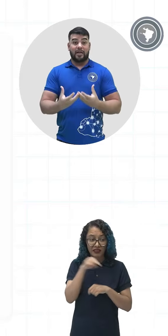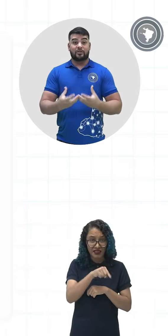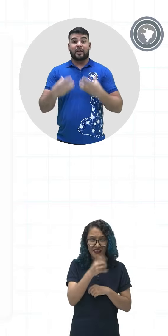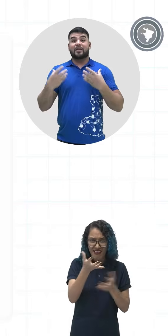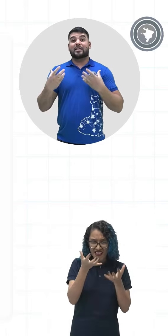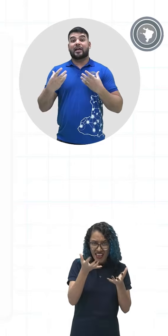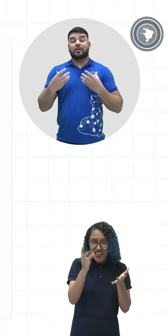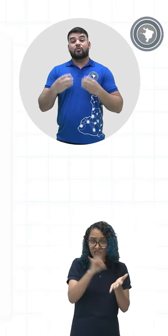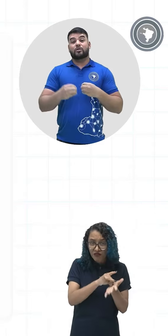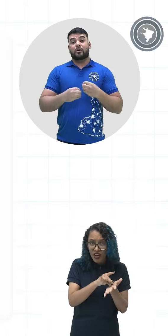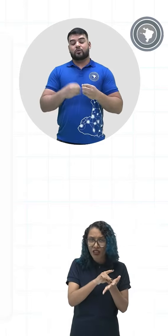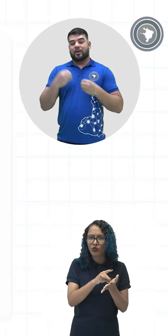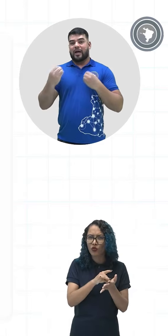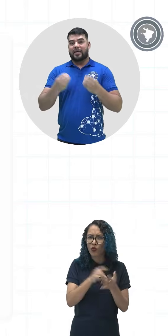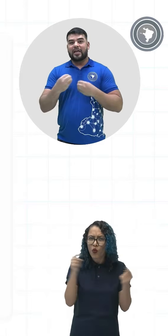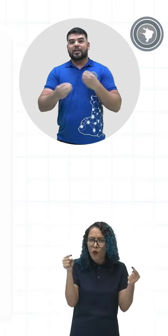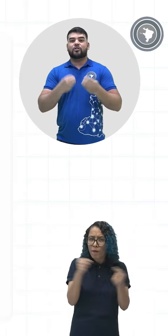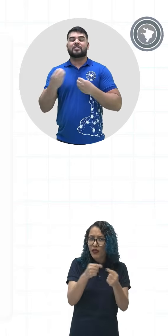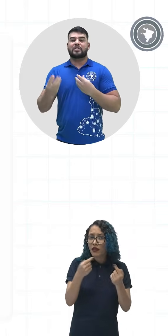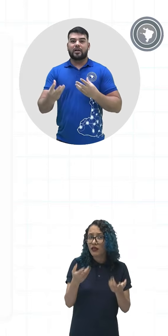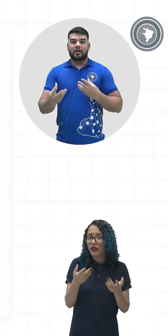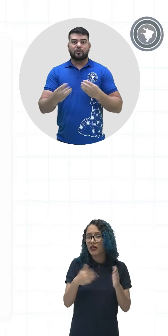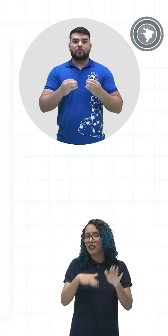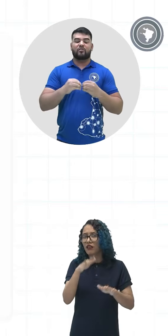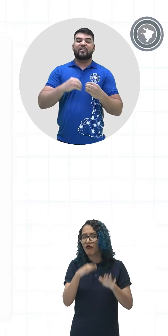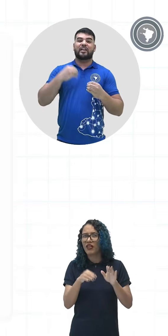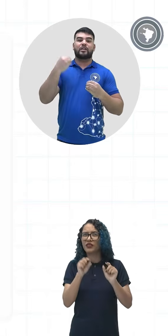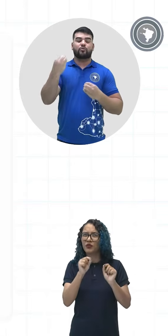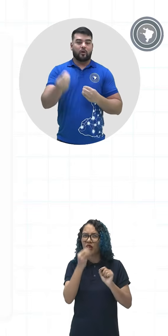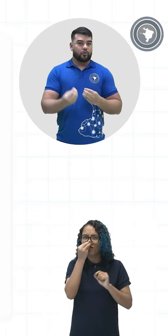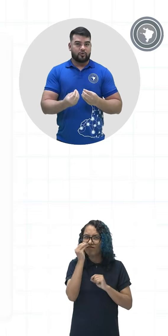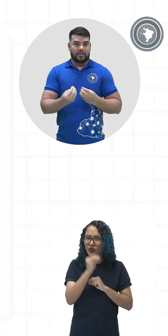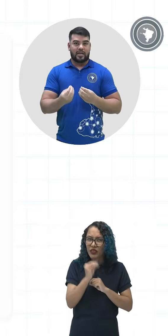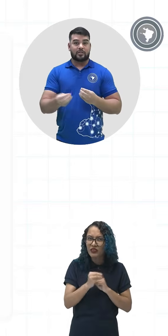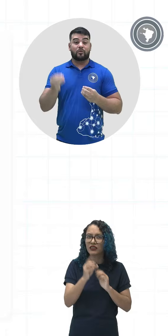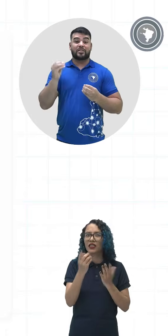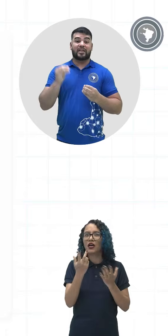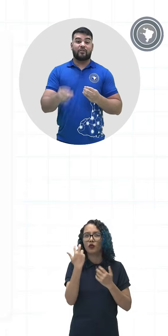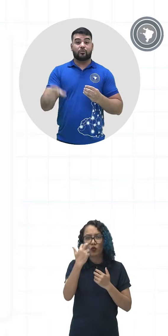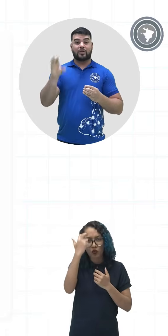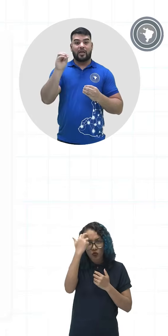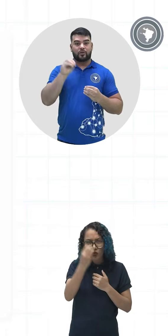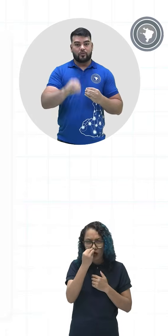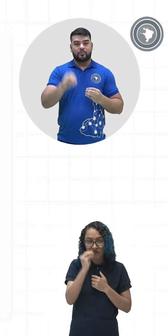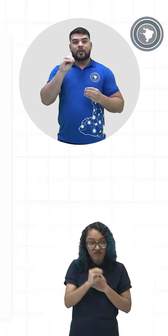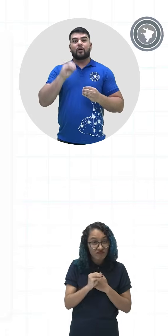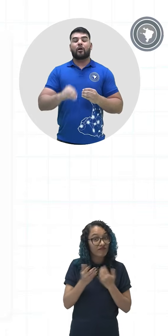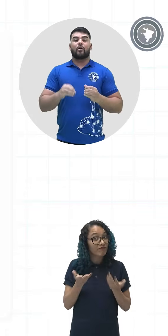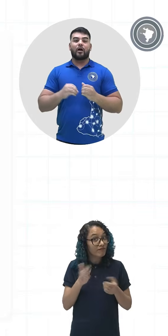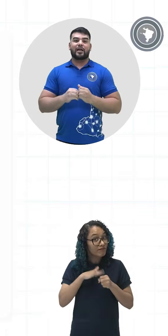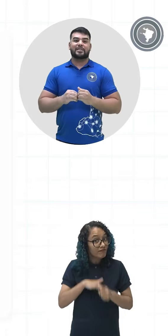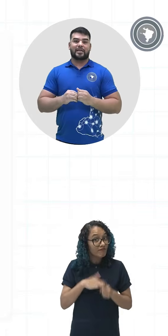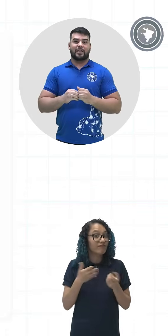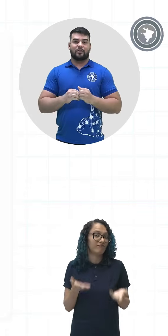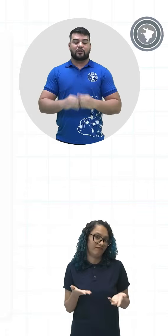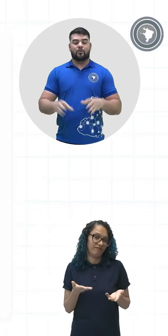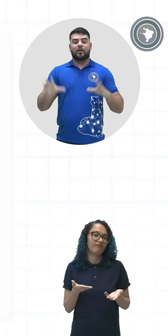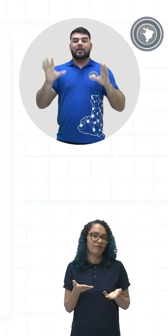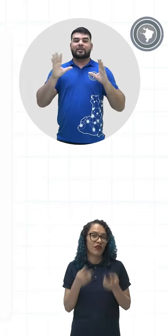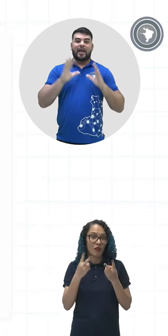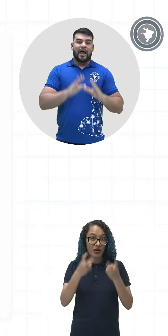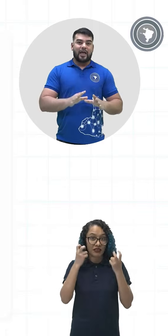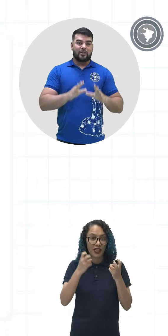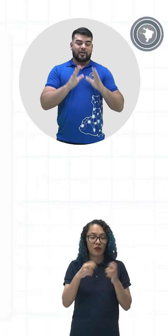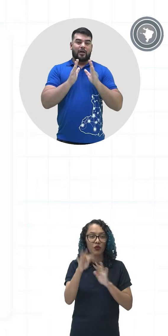para eles? Será que não estamos aí negligenciando, estamos ferindo a cultura deles? Então, observem que o texto coloca essa